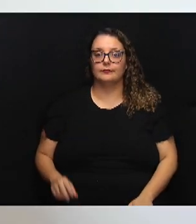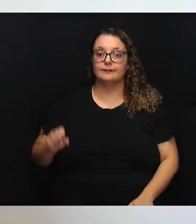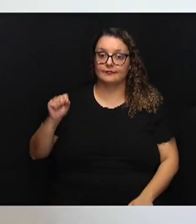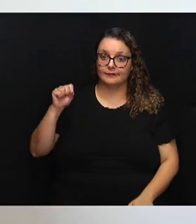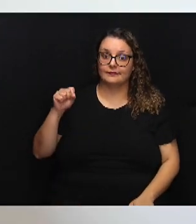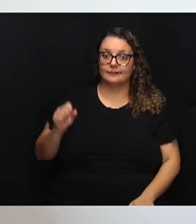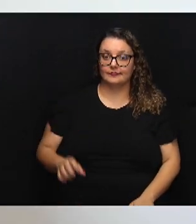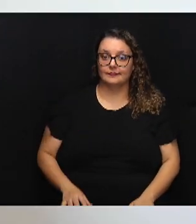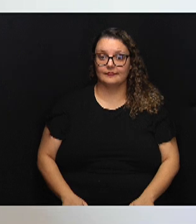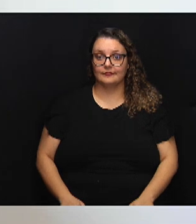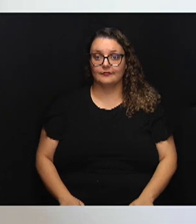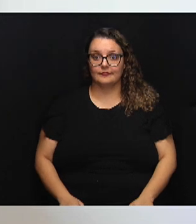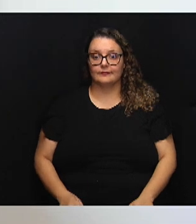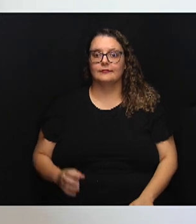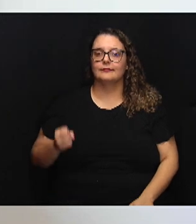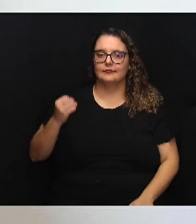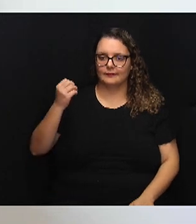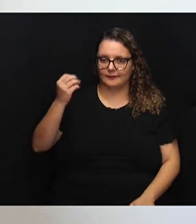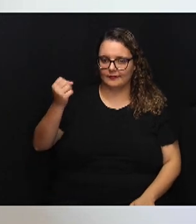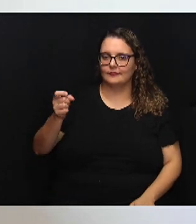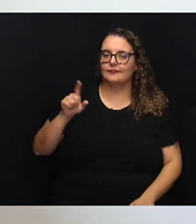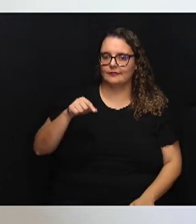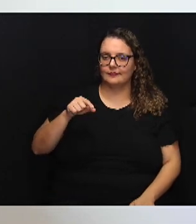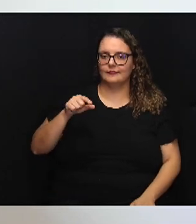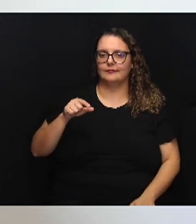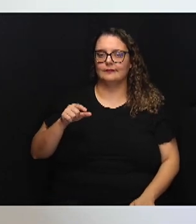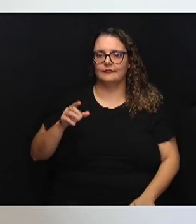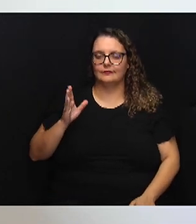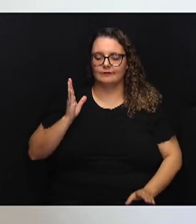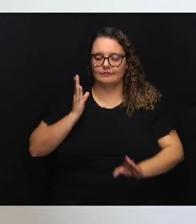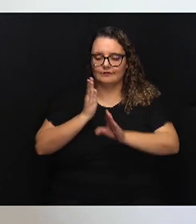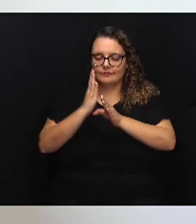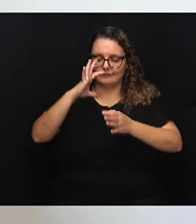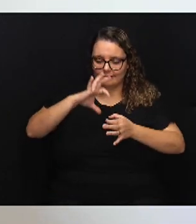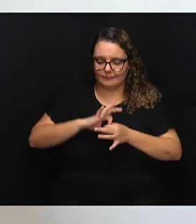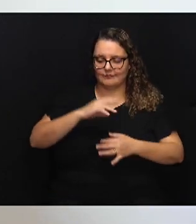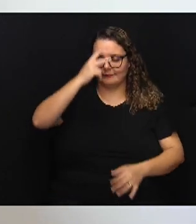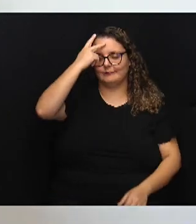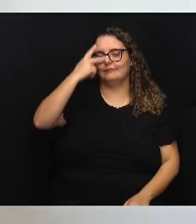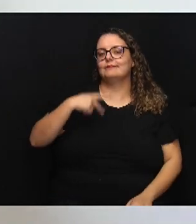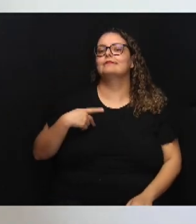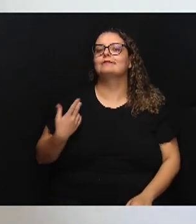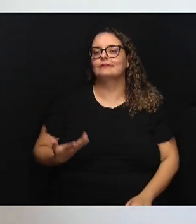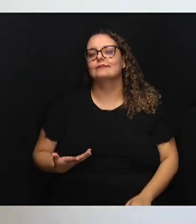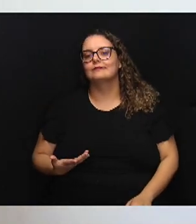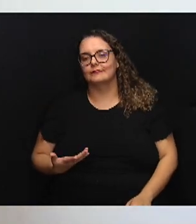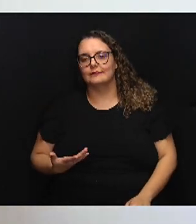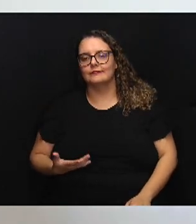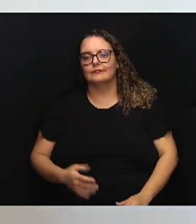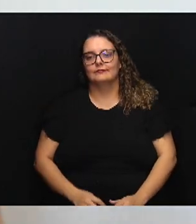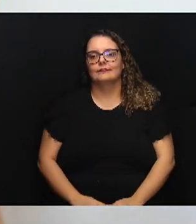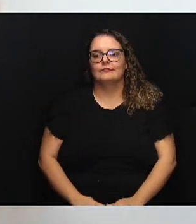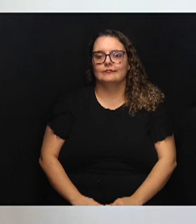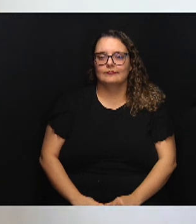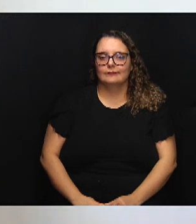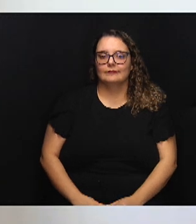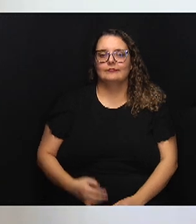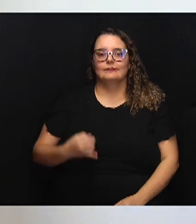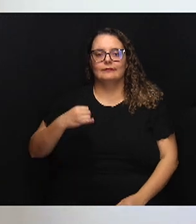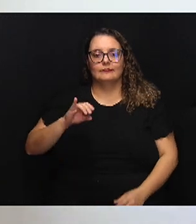Sim, a viagem ela é um reencontro, né? Eu acho que é um reencontro com você mesmo, se você